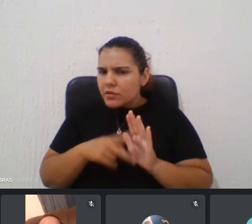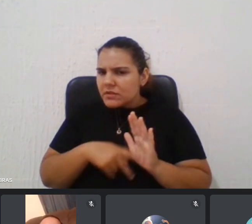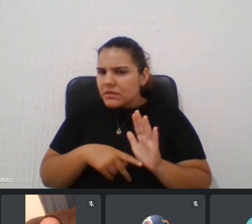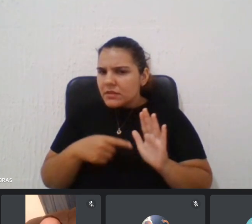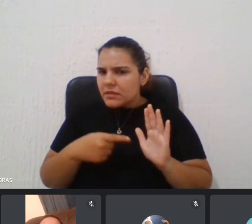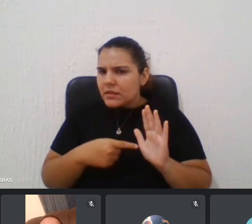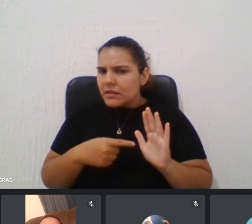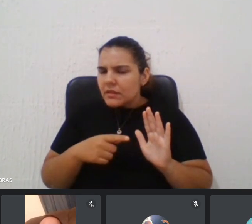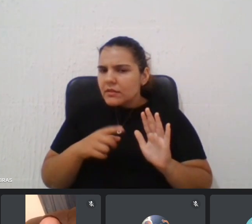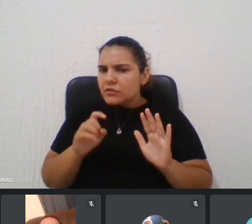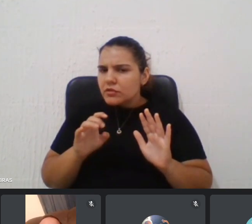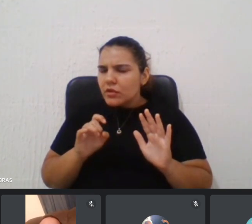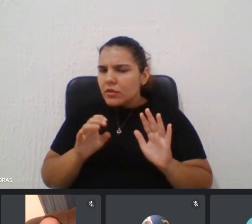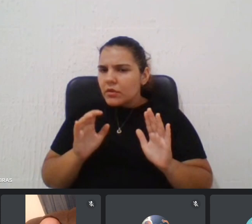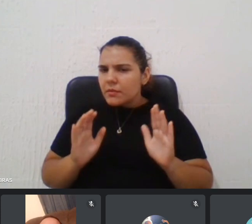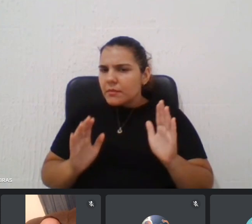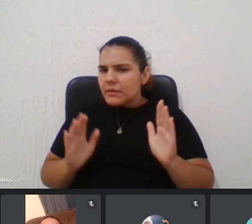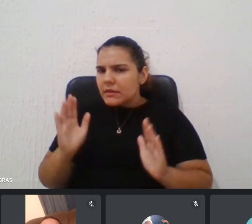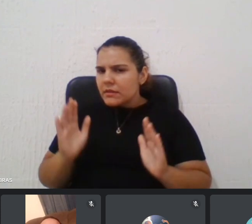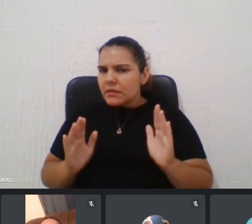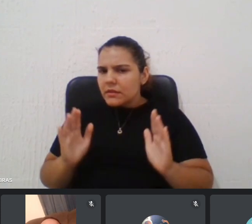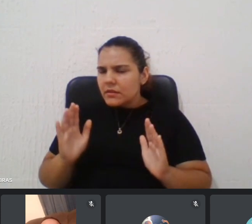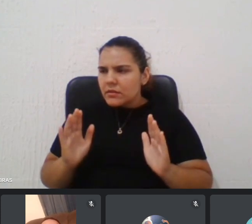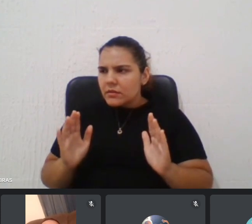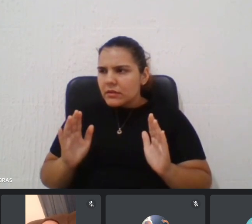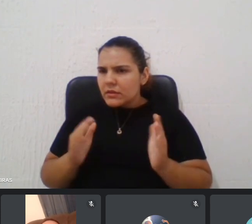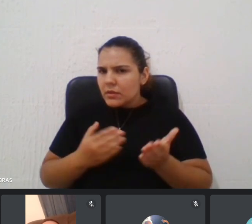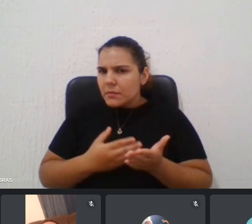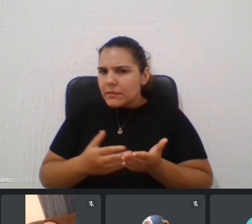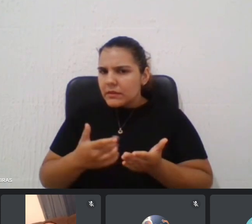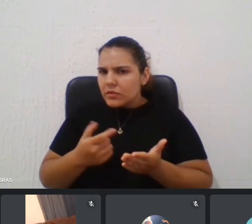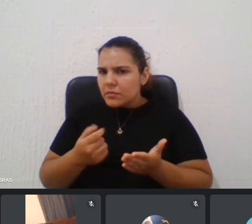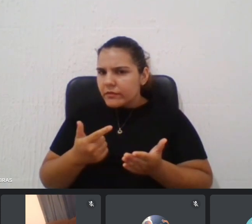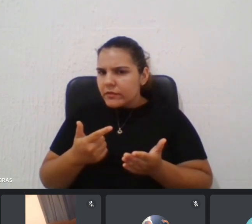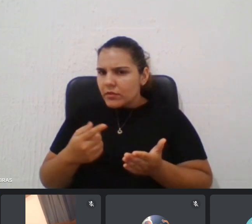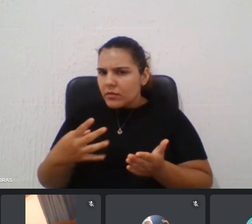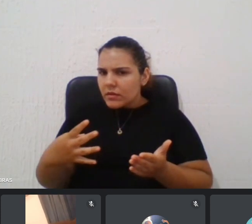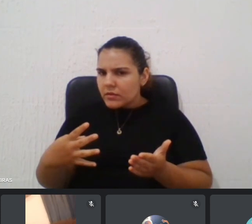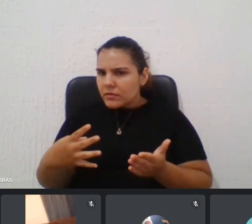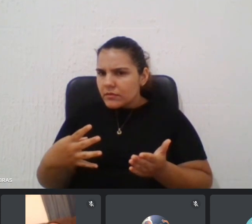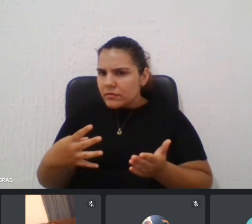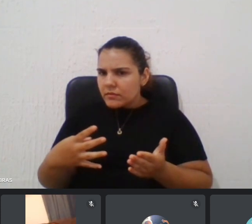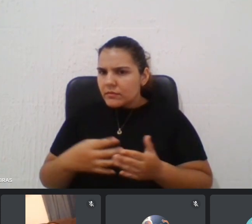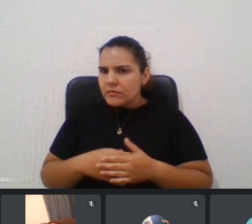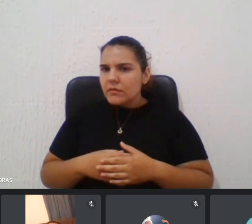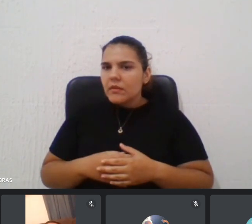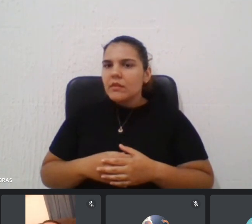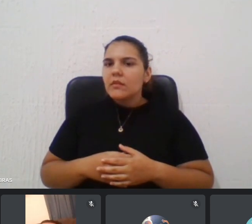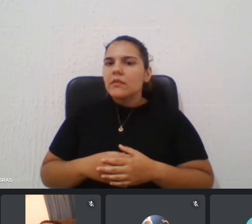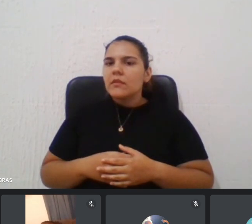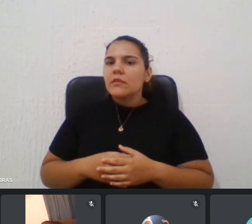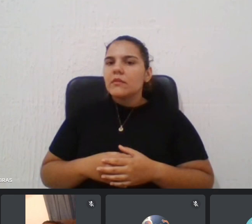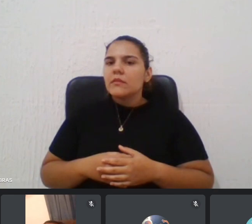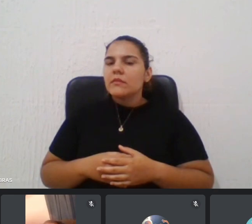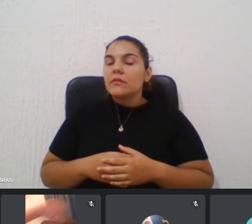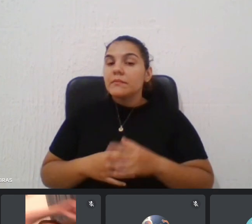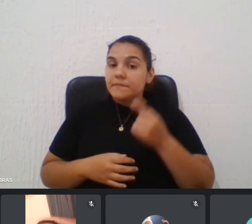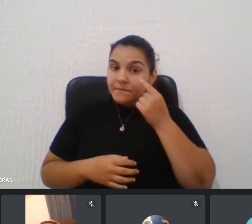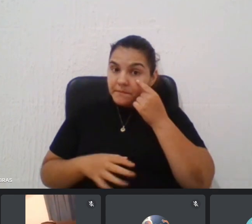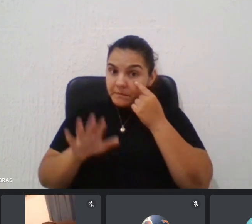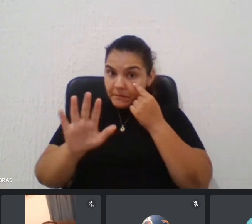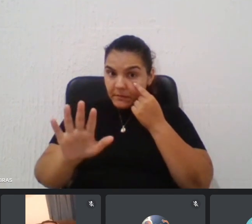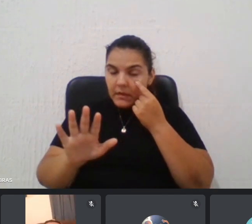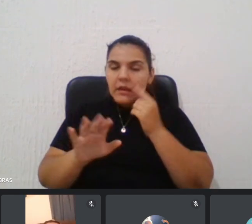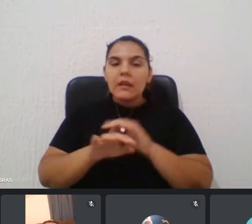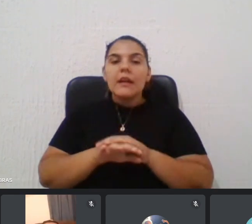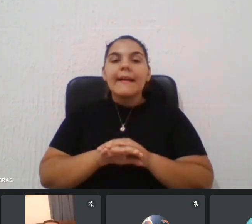apenas no início de 2024. É isso, né? É no decorrer, ó, é no decorrer